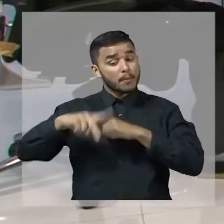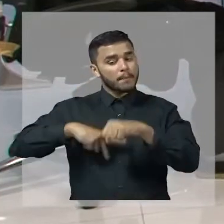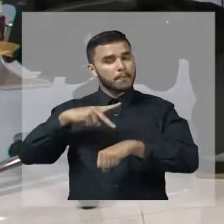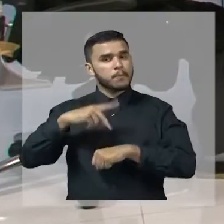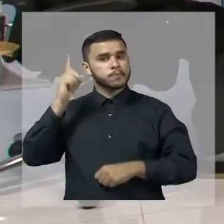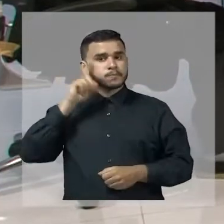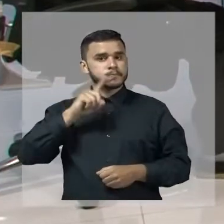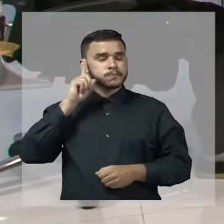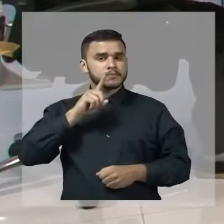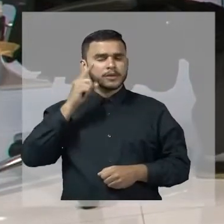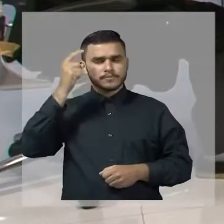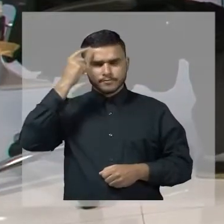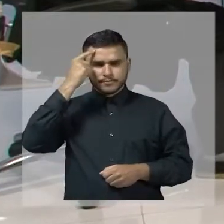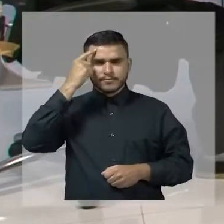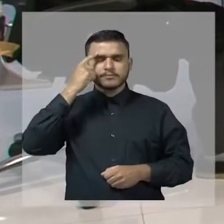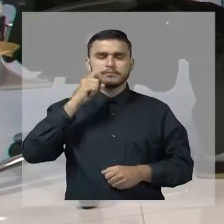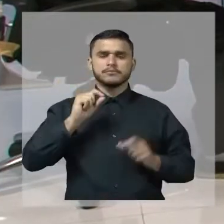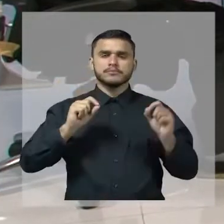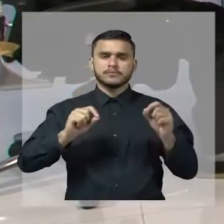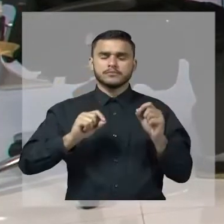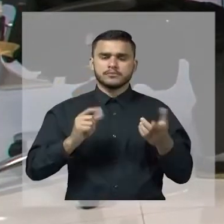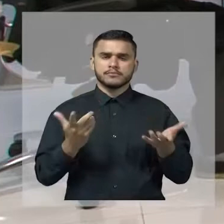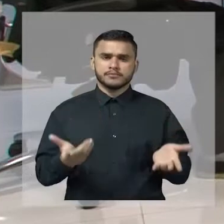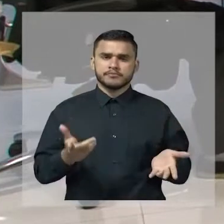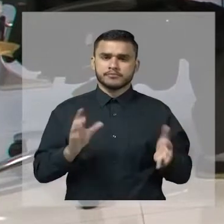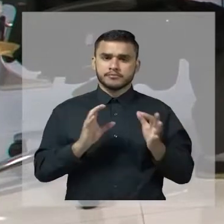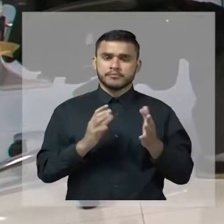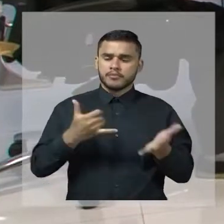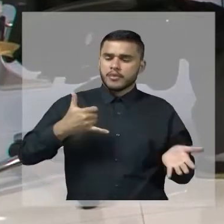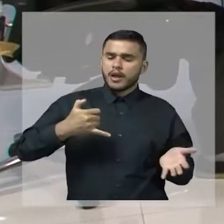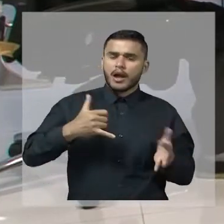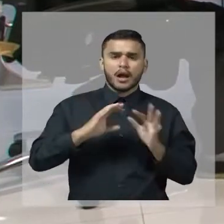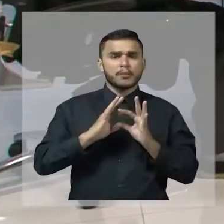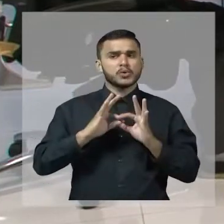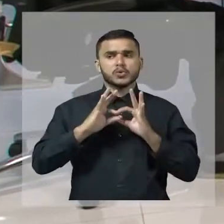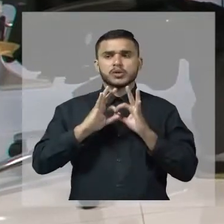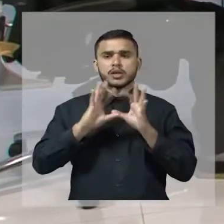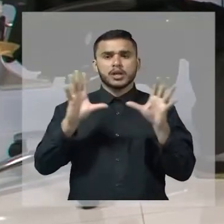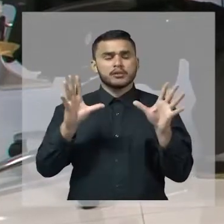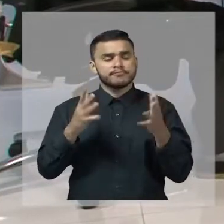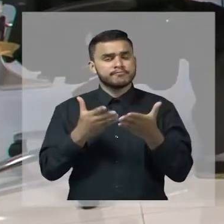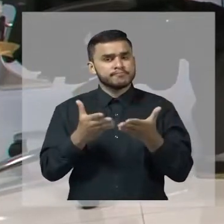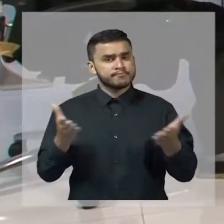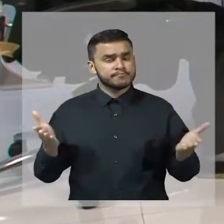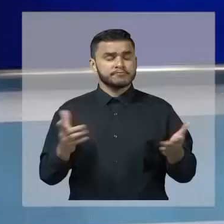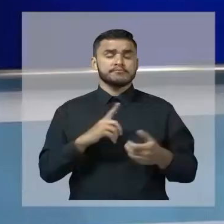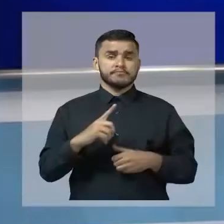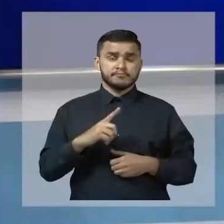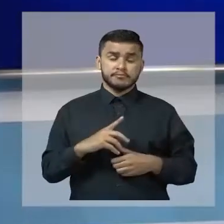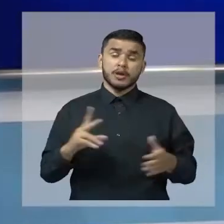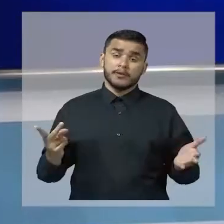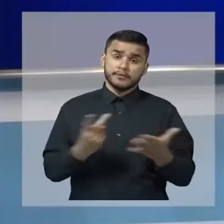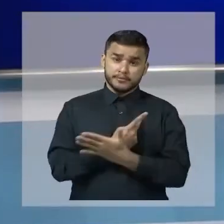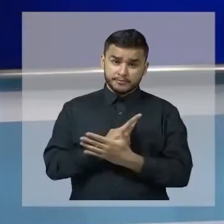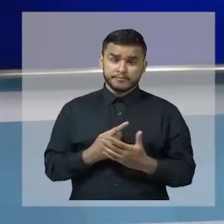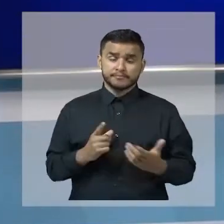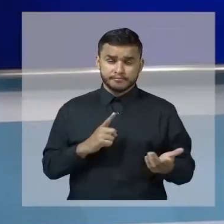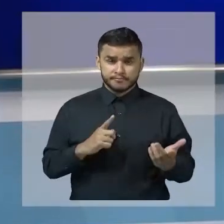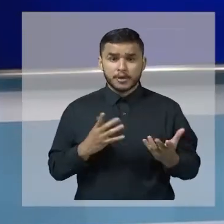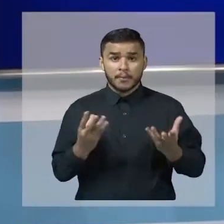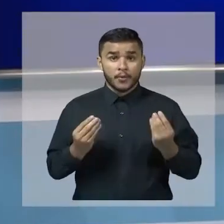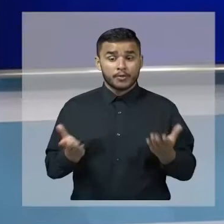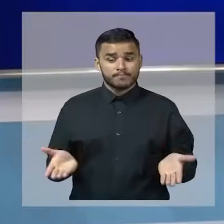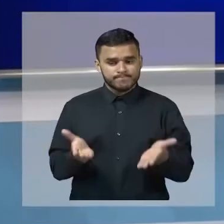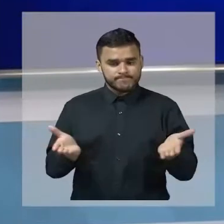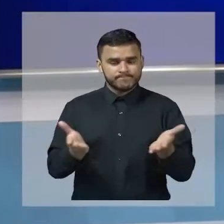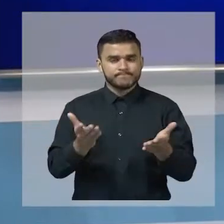belicista, de liberação na utilização de armas e tal, que, segundo consta, isso acaba por estimular,